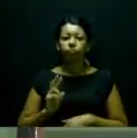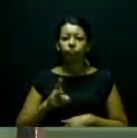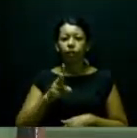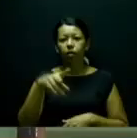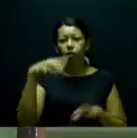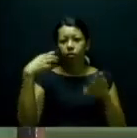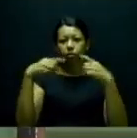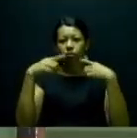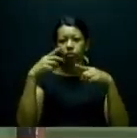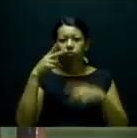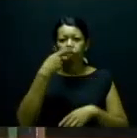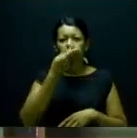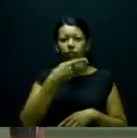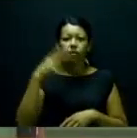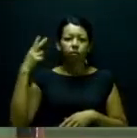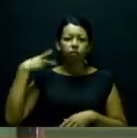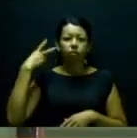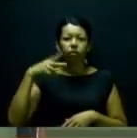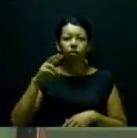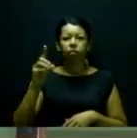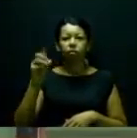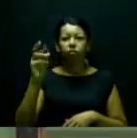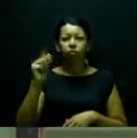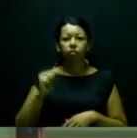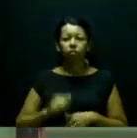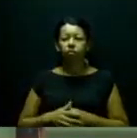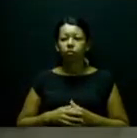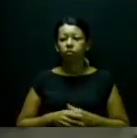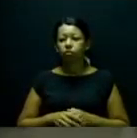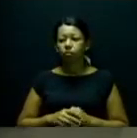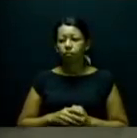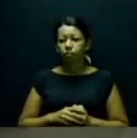Continua em discussão. Com a palavra, vereador Doda.